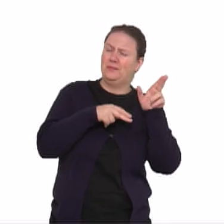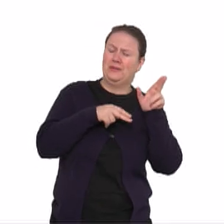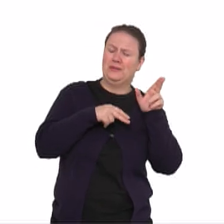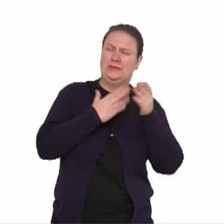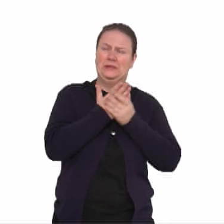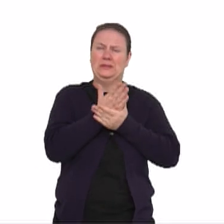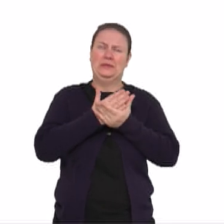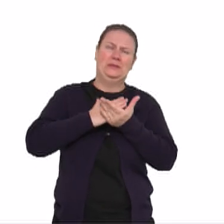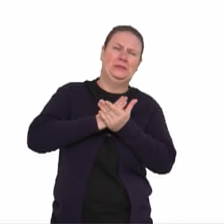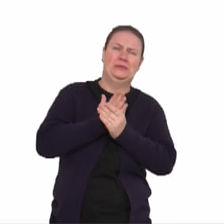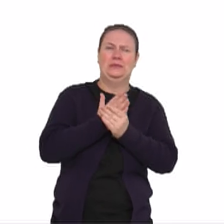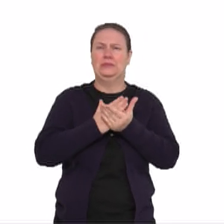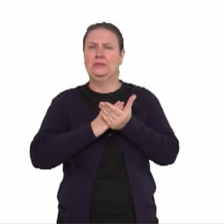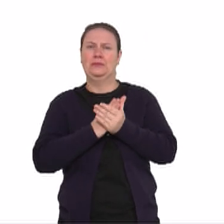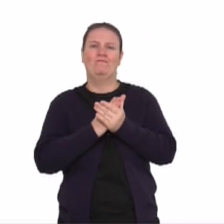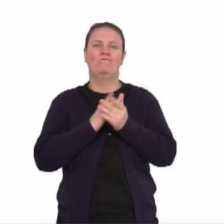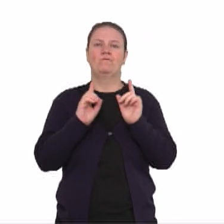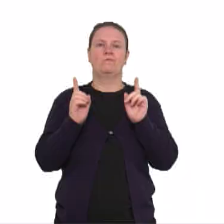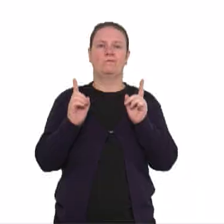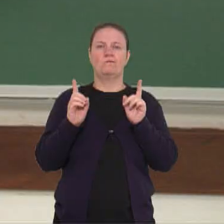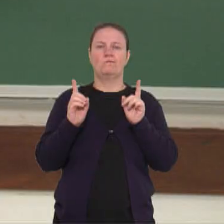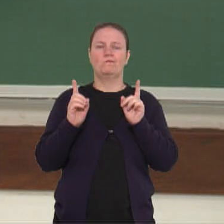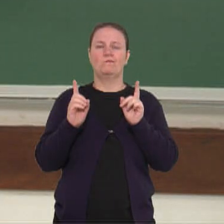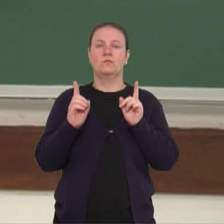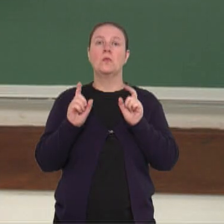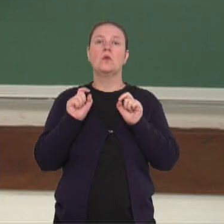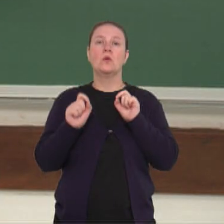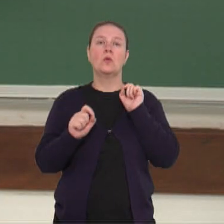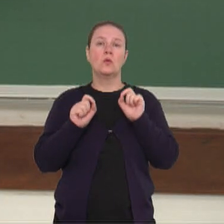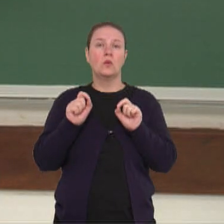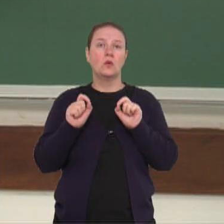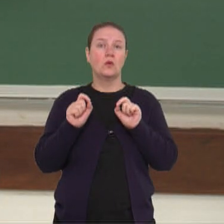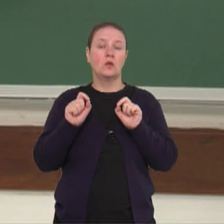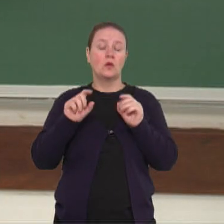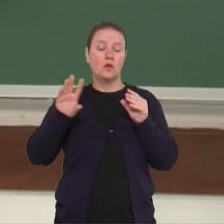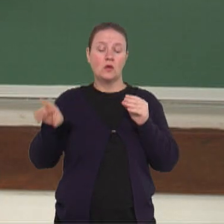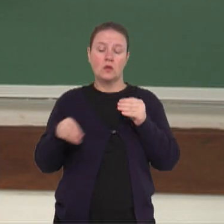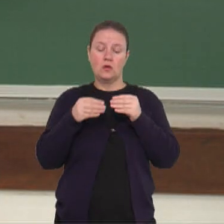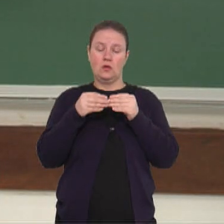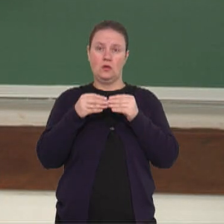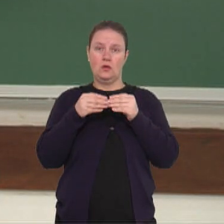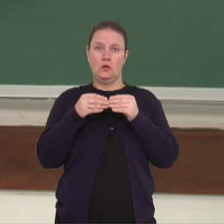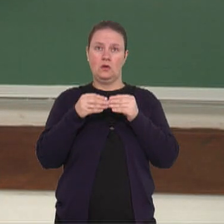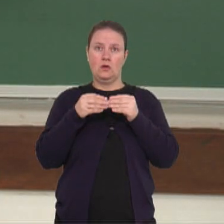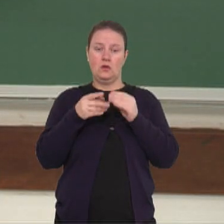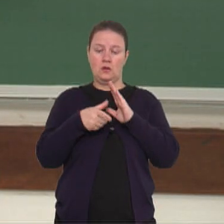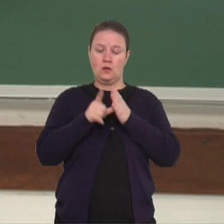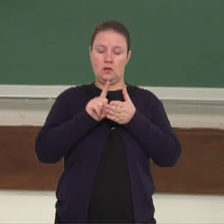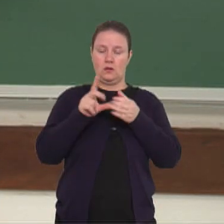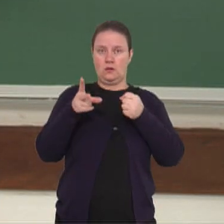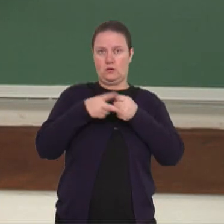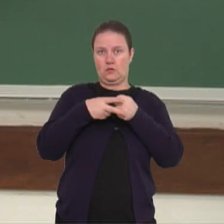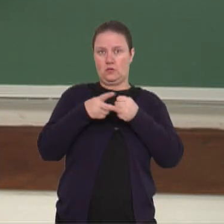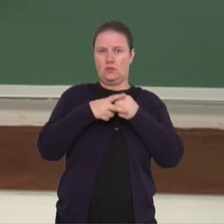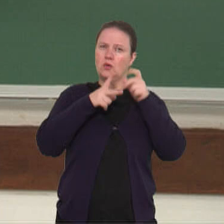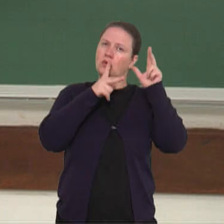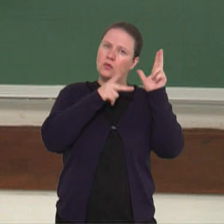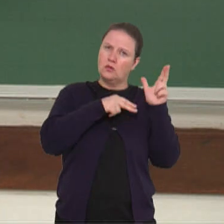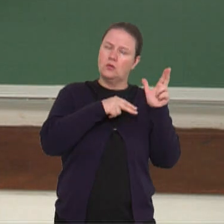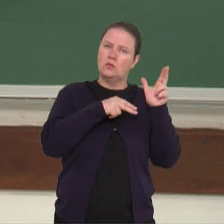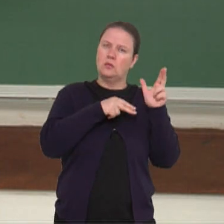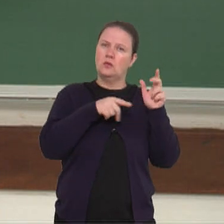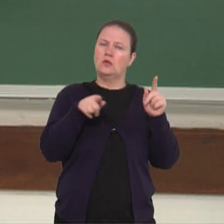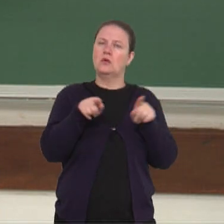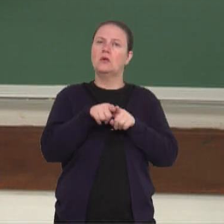noite passada. Então, eu pego o didn't e coloco na frente do verbo dormir. Ah,